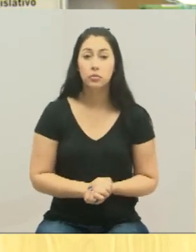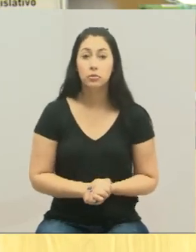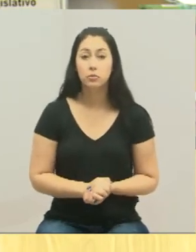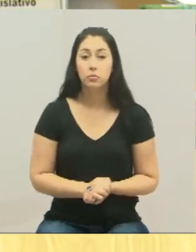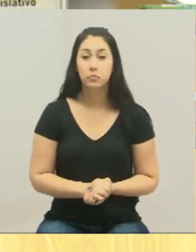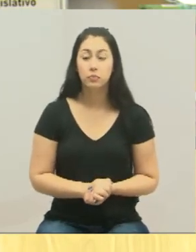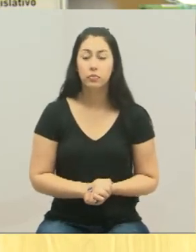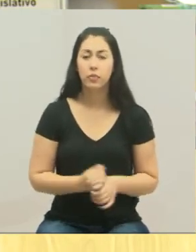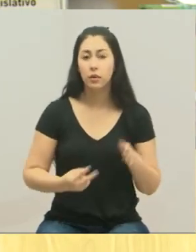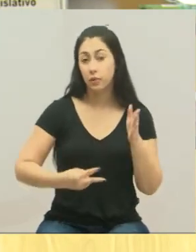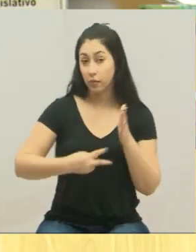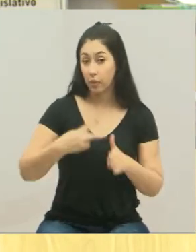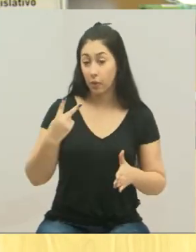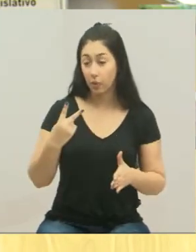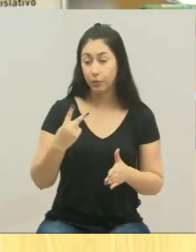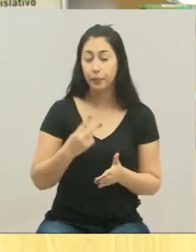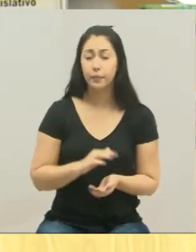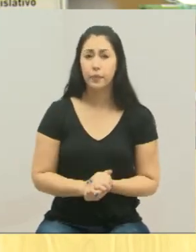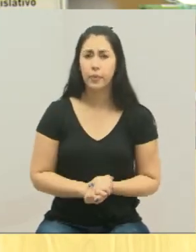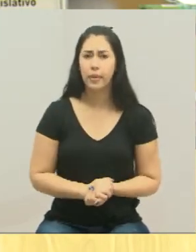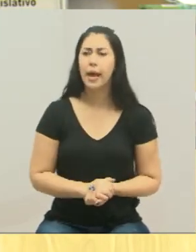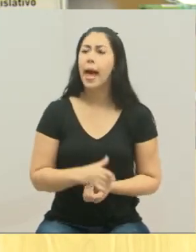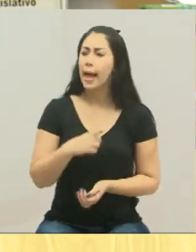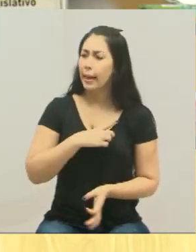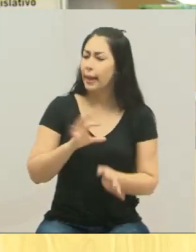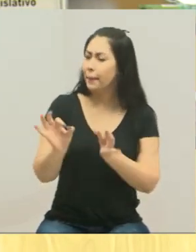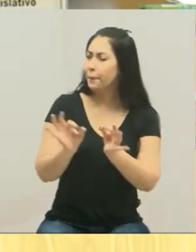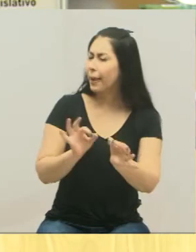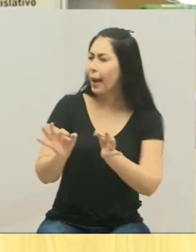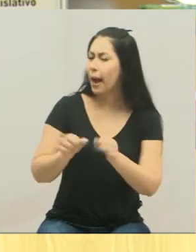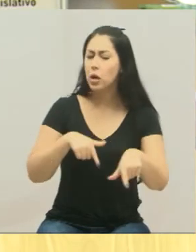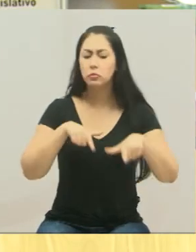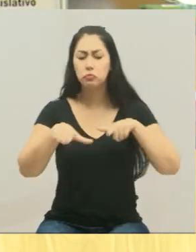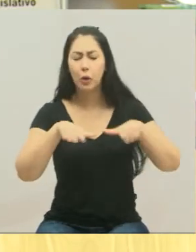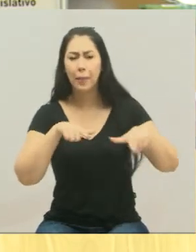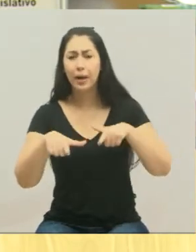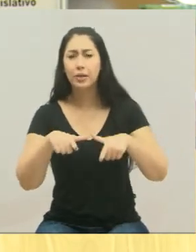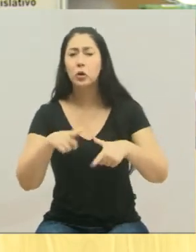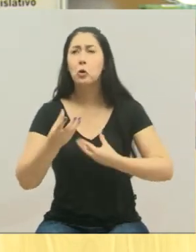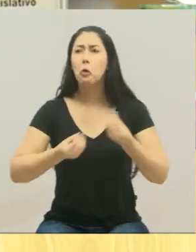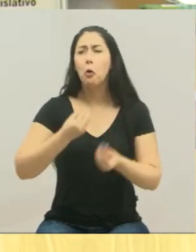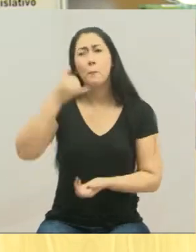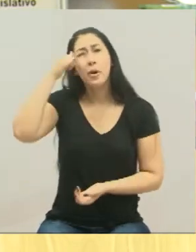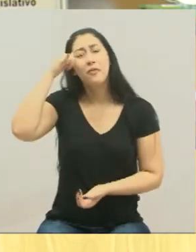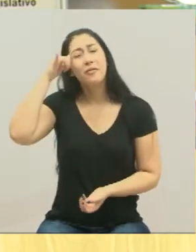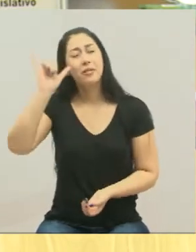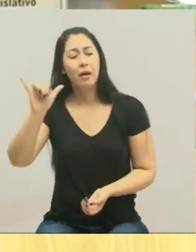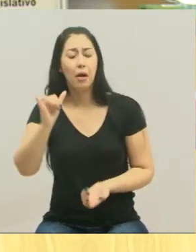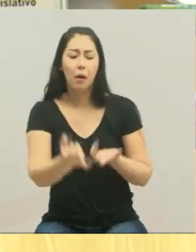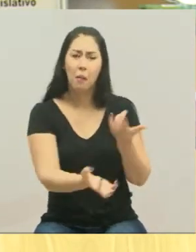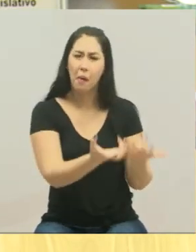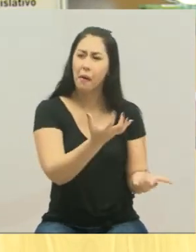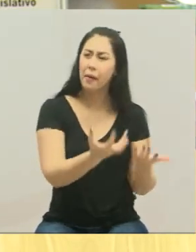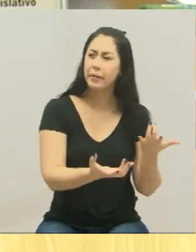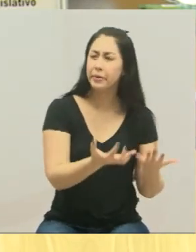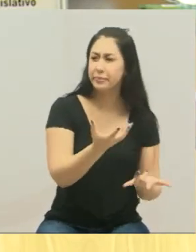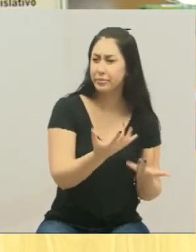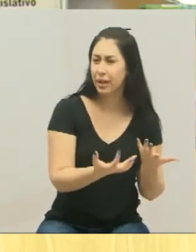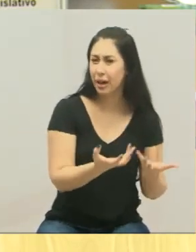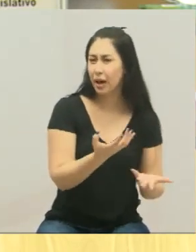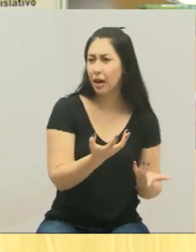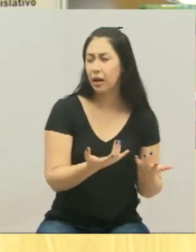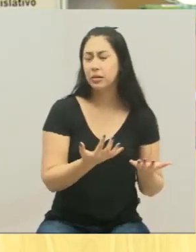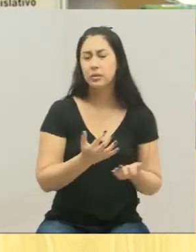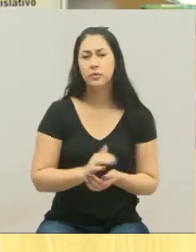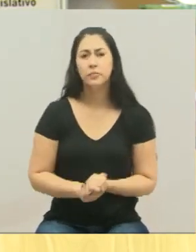justifique. Segundo, há plano de trabalho em andamento para a prevenção de queimadas e outras ocorrências na época de estiagem de abril até o